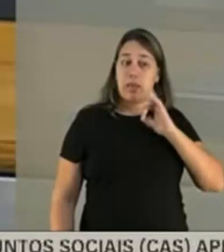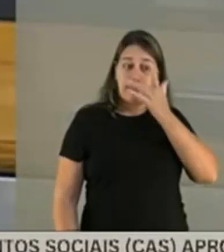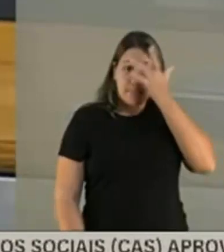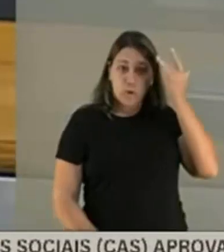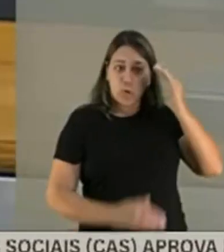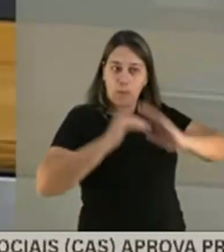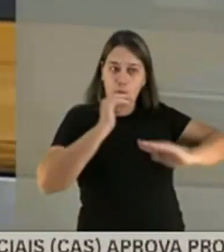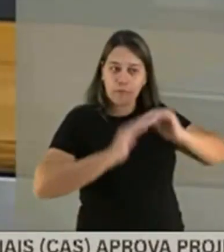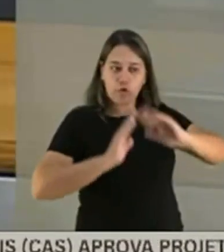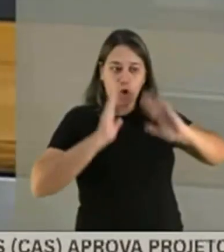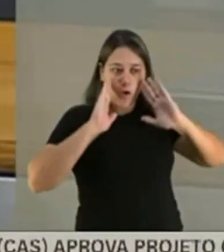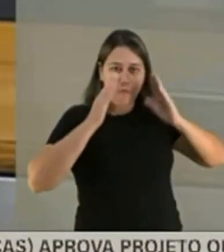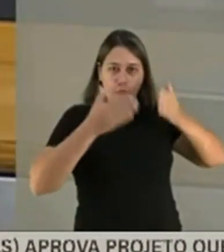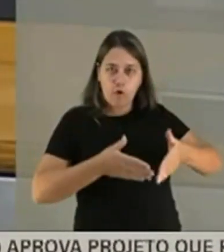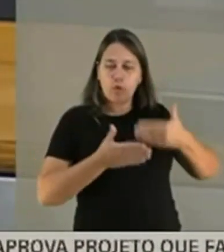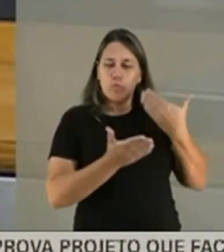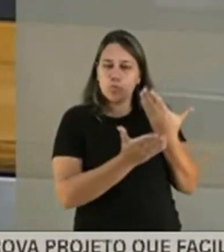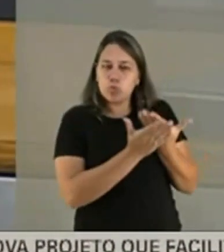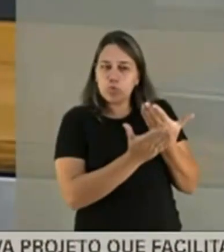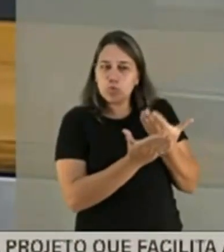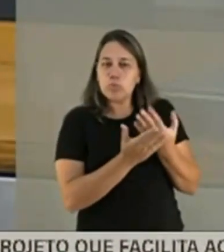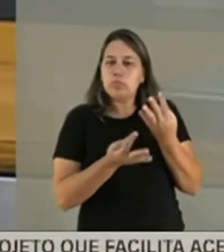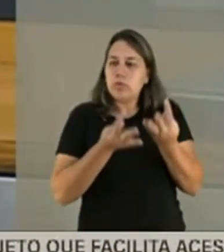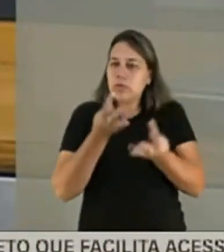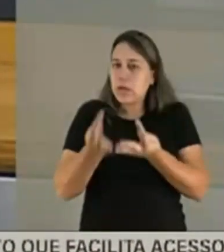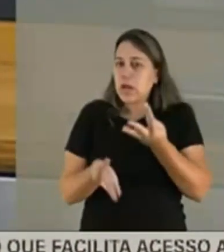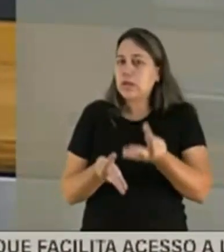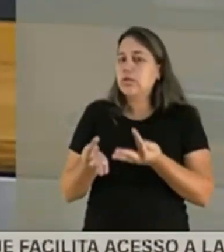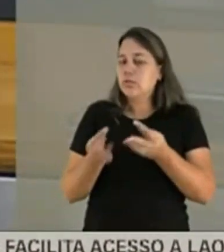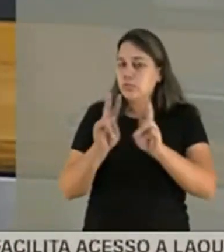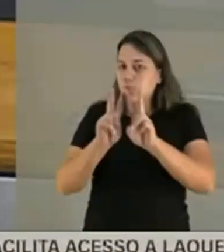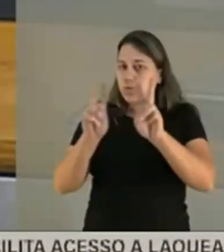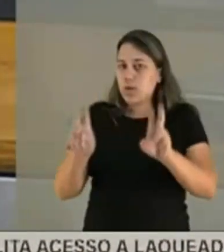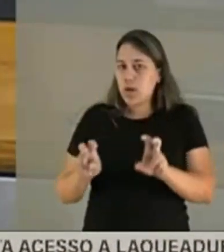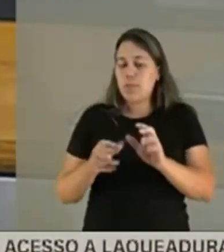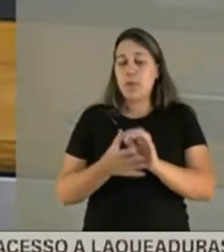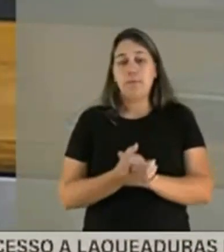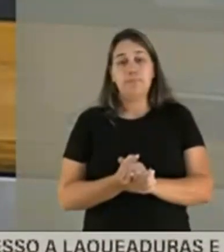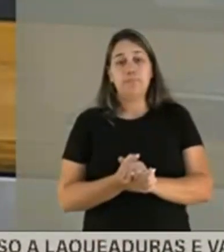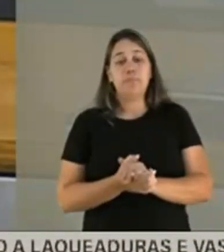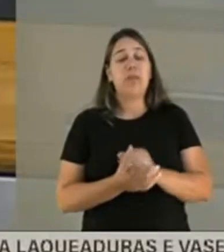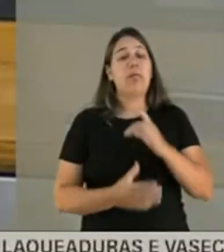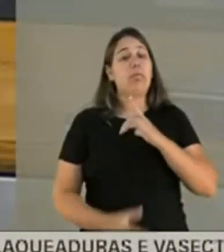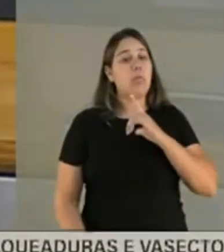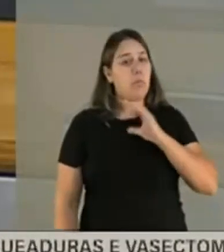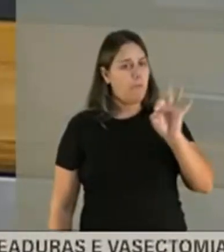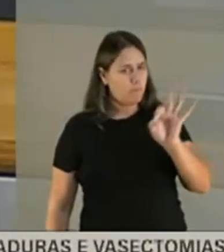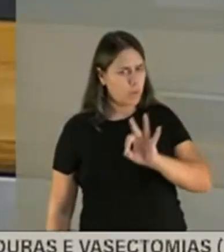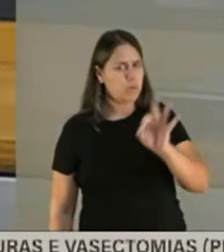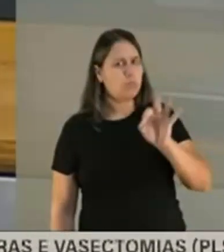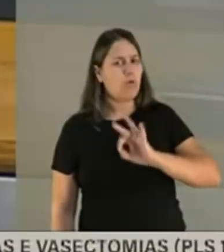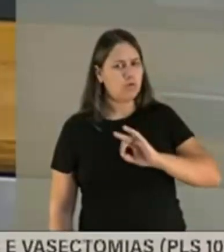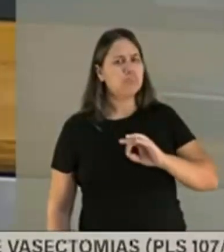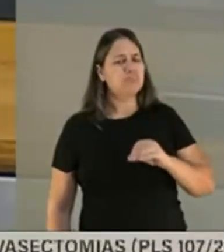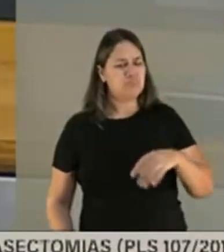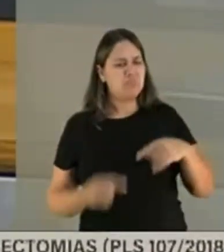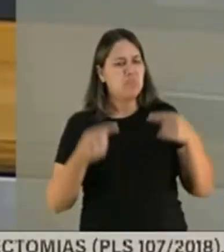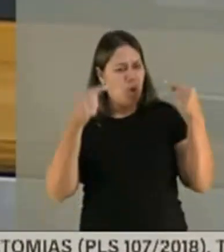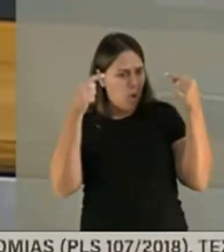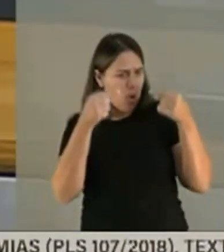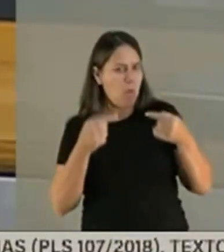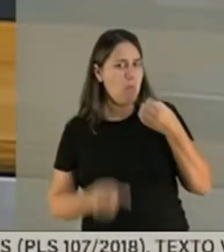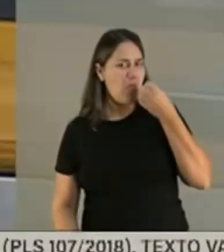questão. A CONITEC e o CONASENS têm uma estatística confiável e auditável sobre a